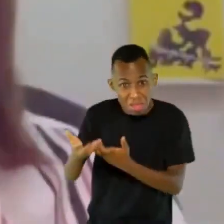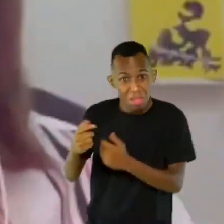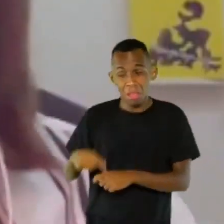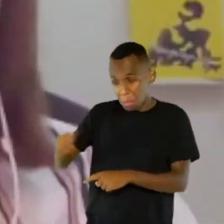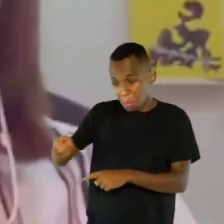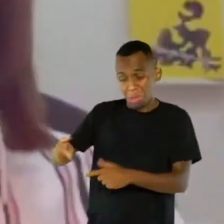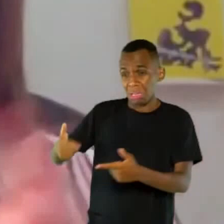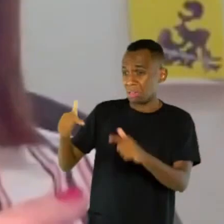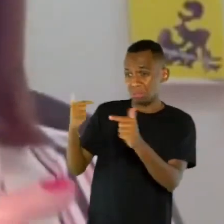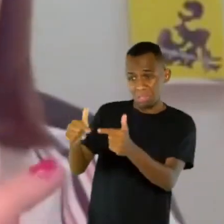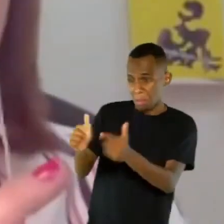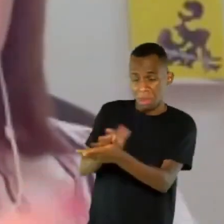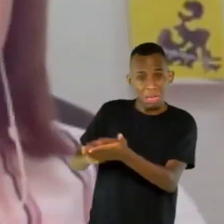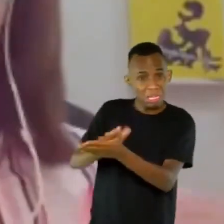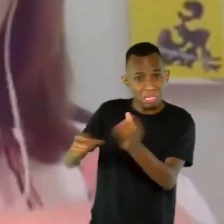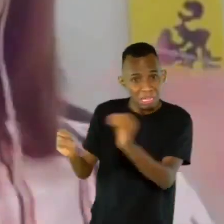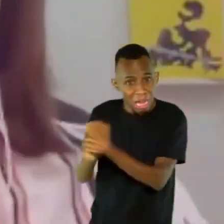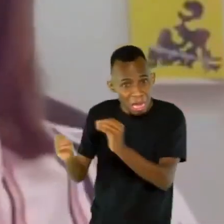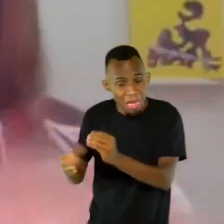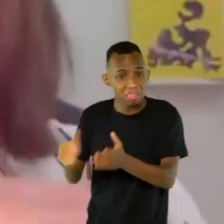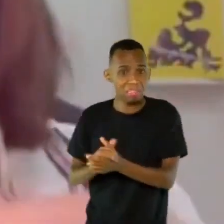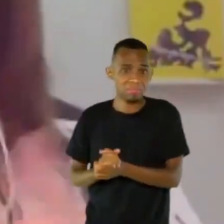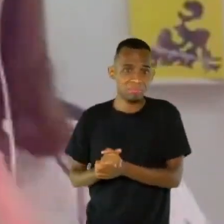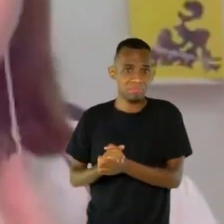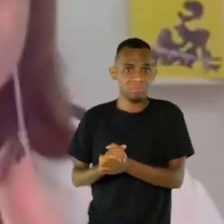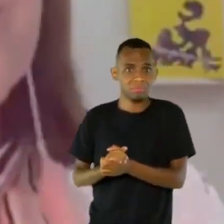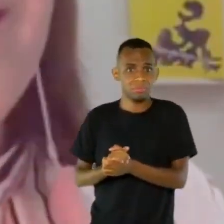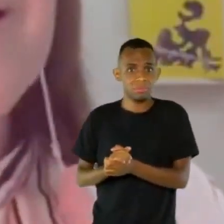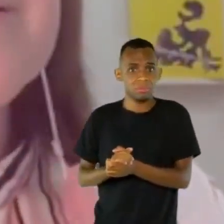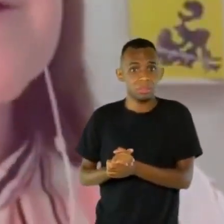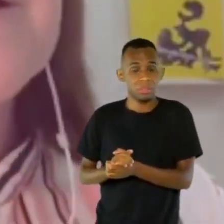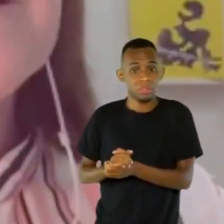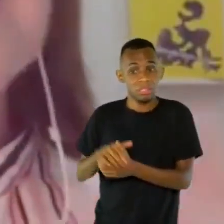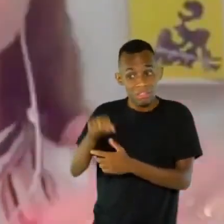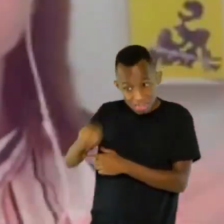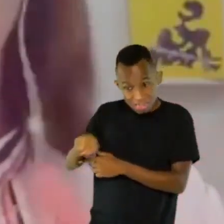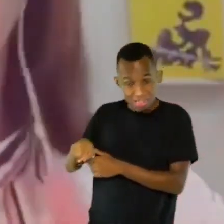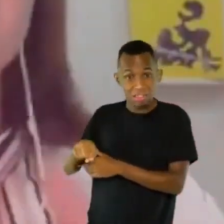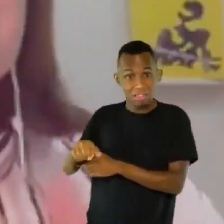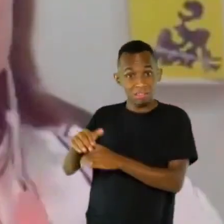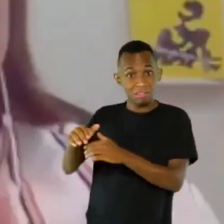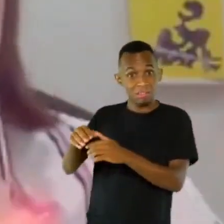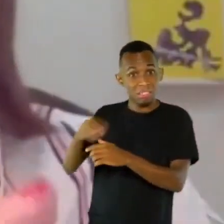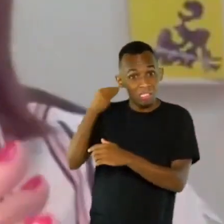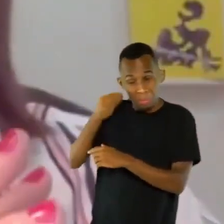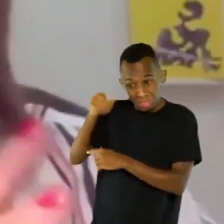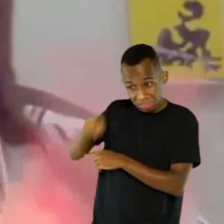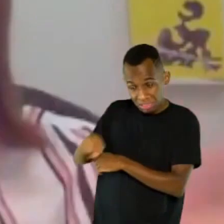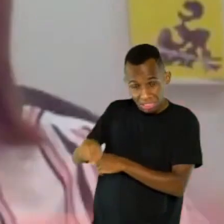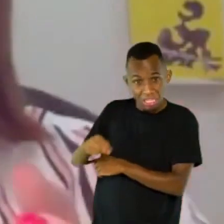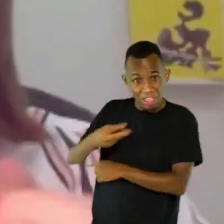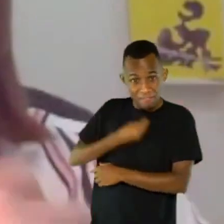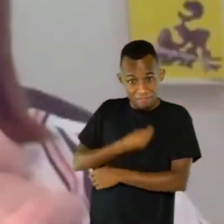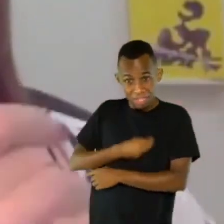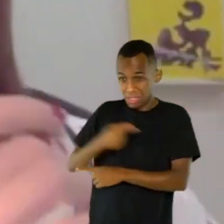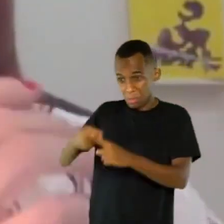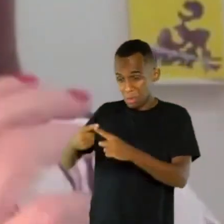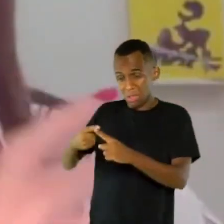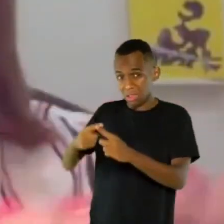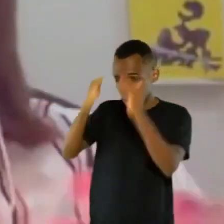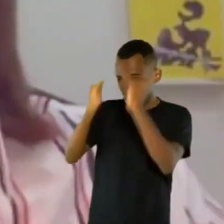porque não gostam de trabalhar, né? Ou seja, elas estão ali porque elas não são cidadãos respeitáveis,